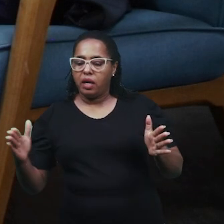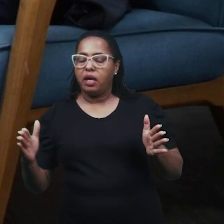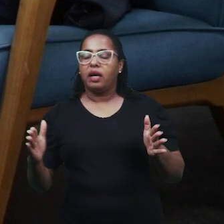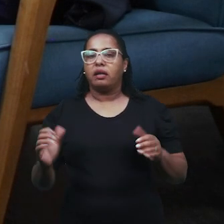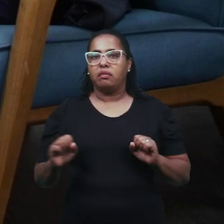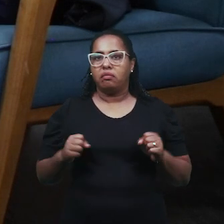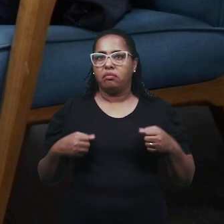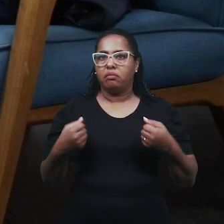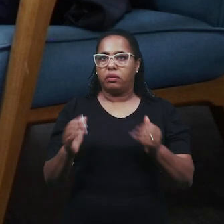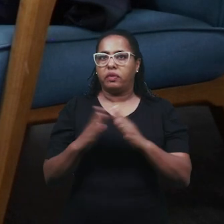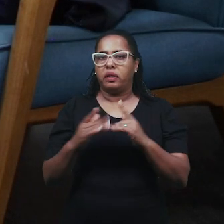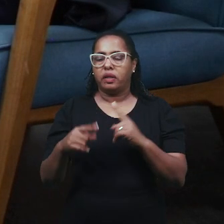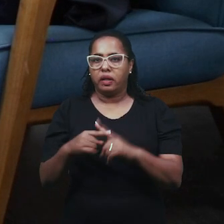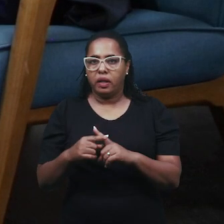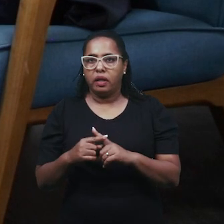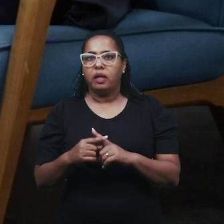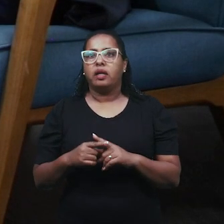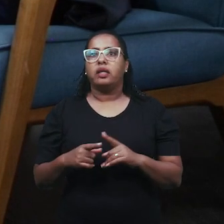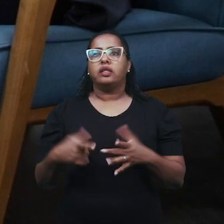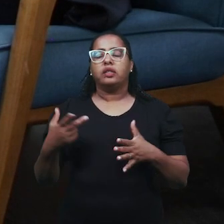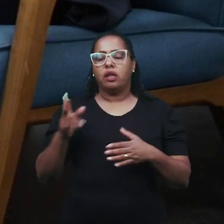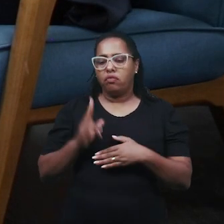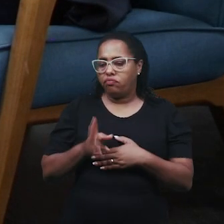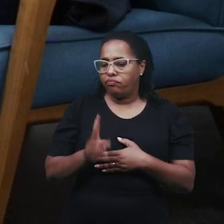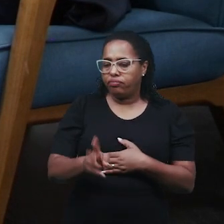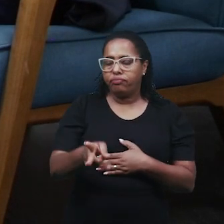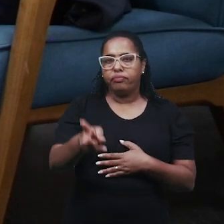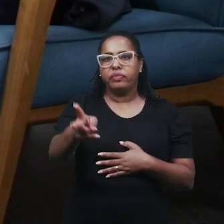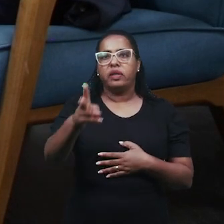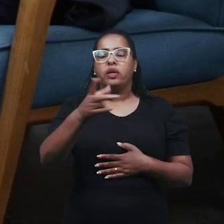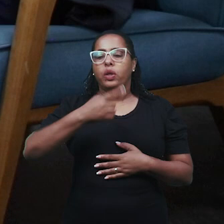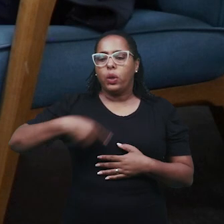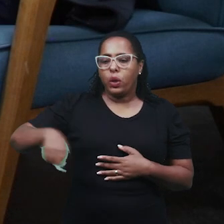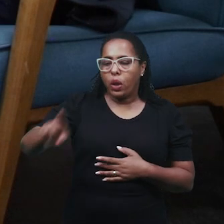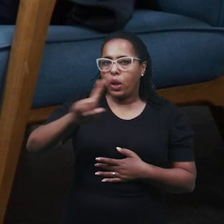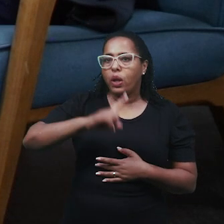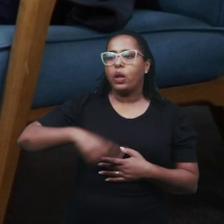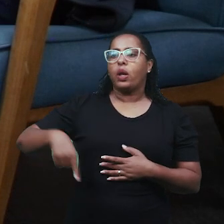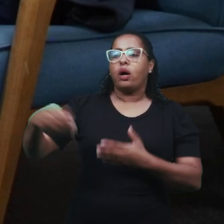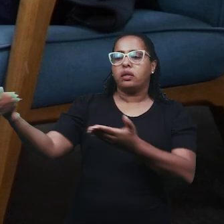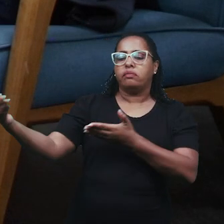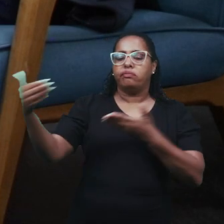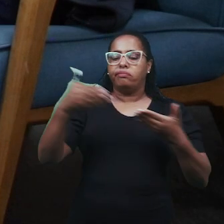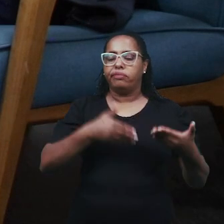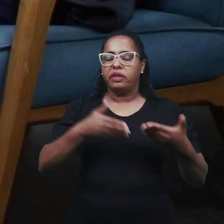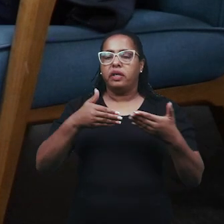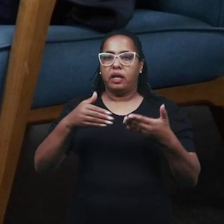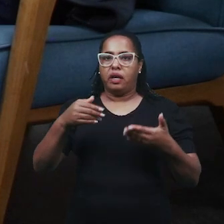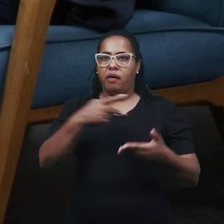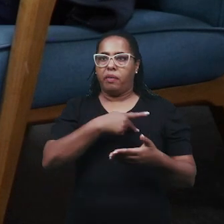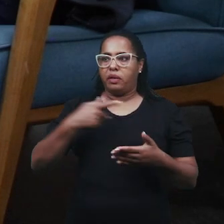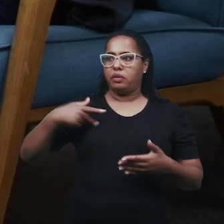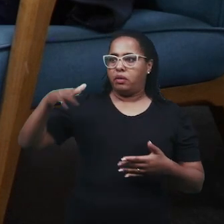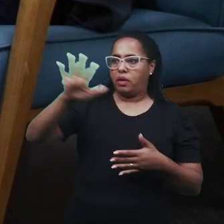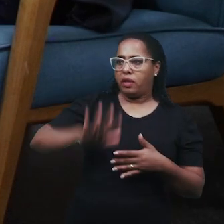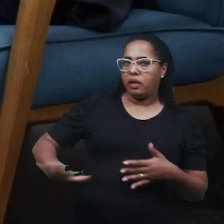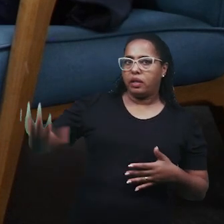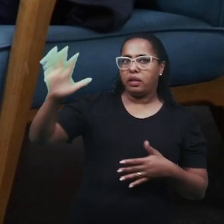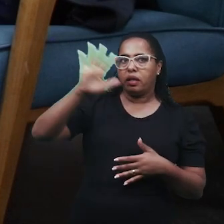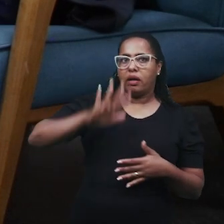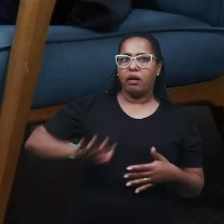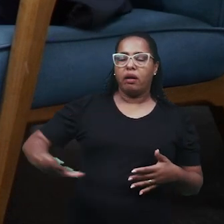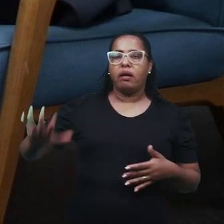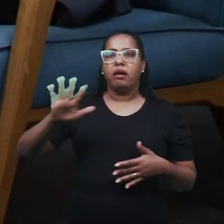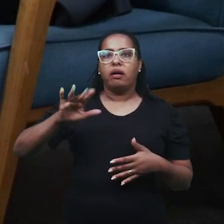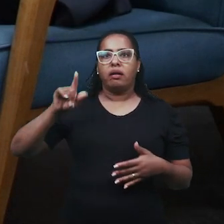maneira bastante recorrente, nós recebemos pastores lá daquela região que